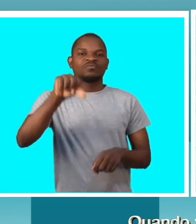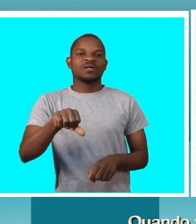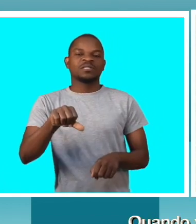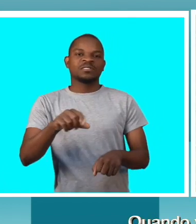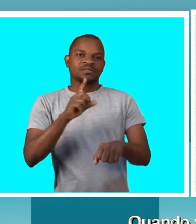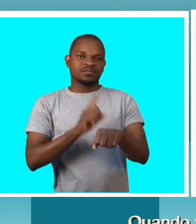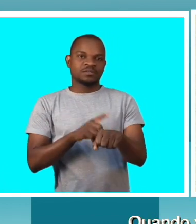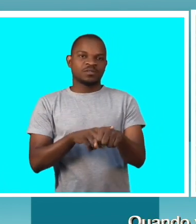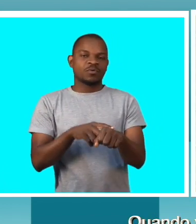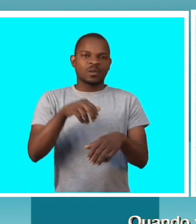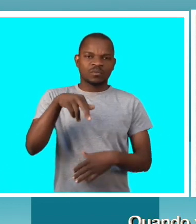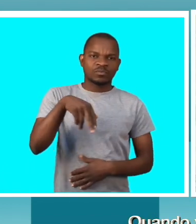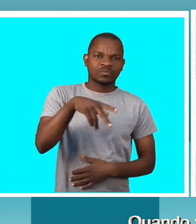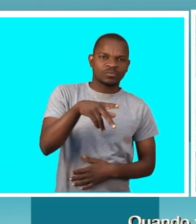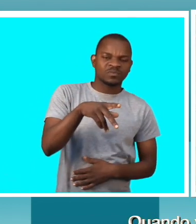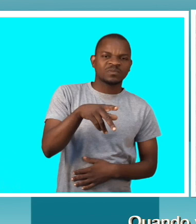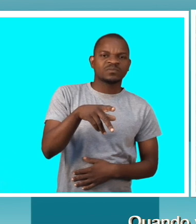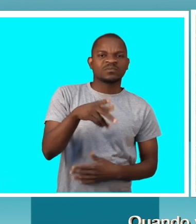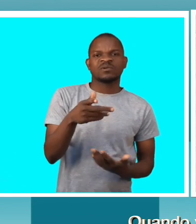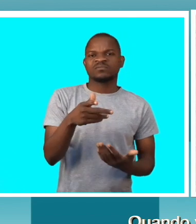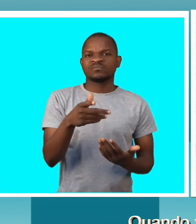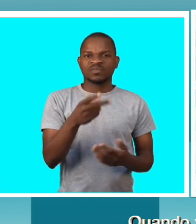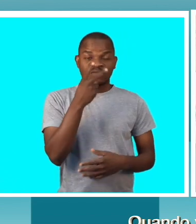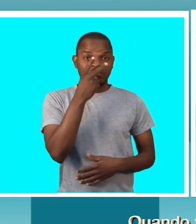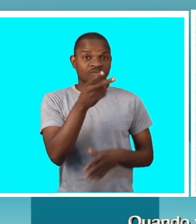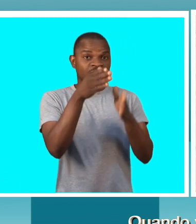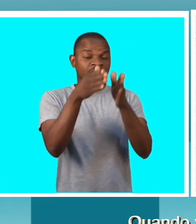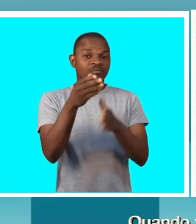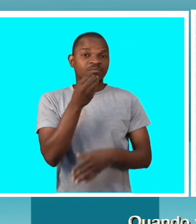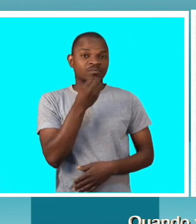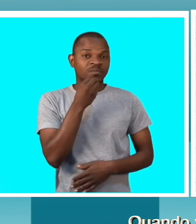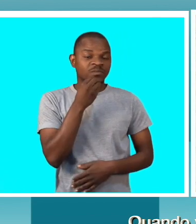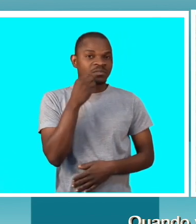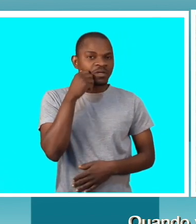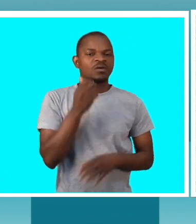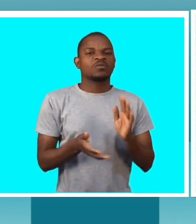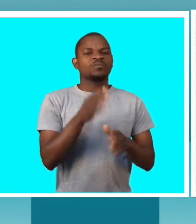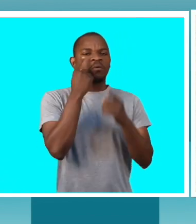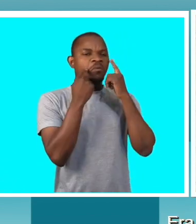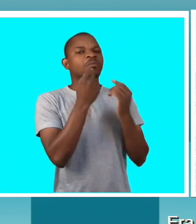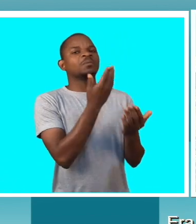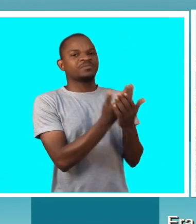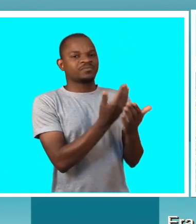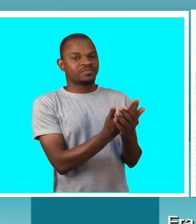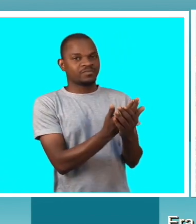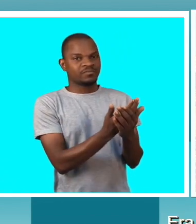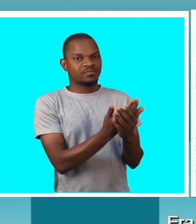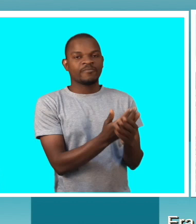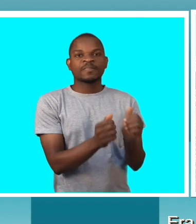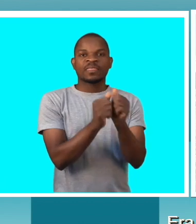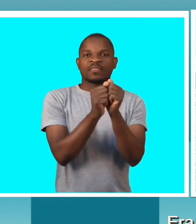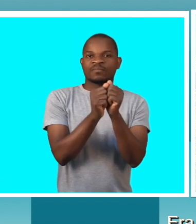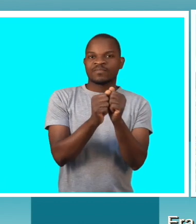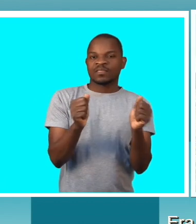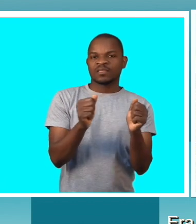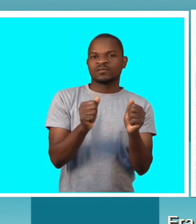quando estiverem a andar e verem as pessoas que estão a comer carne e começarem a chorar. Muito mais era